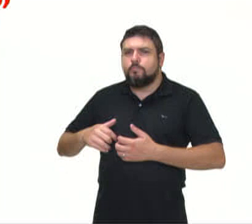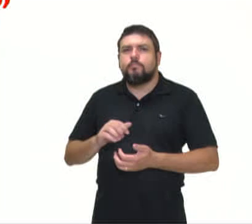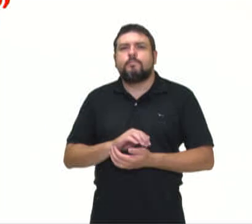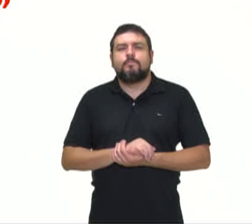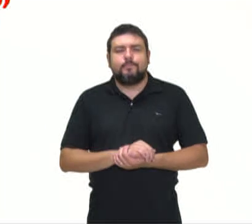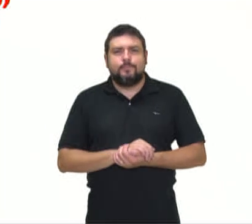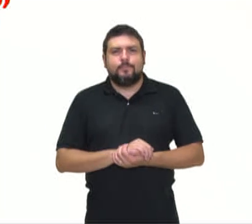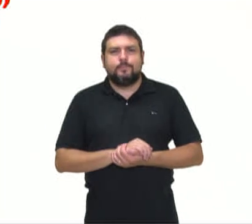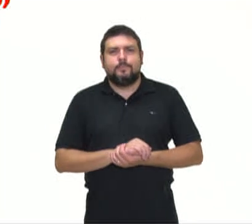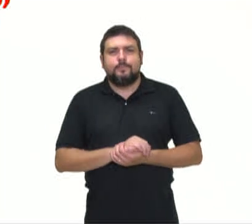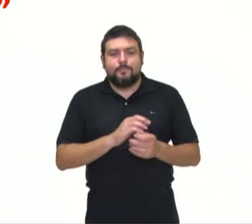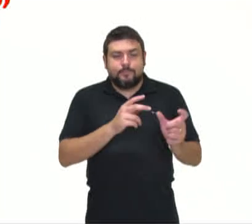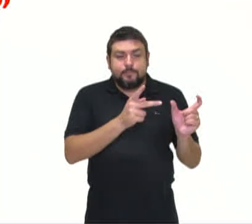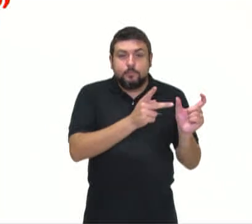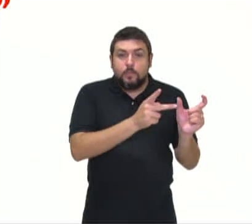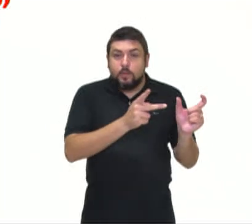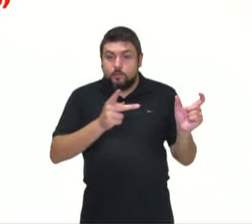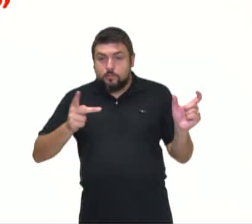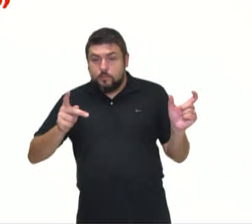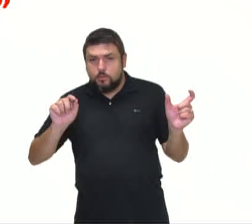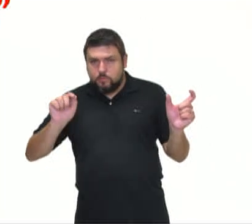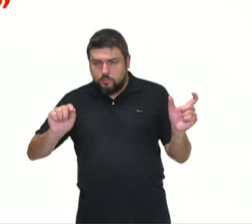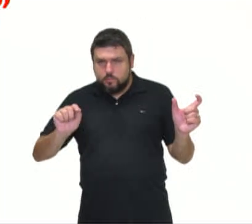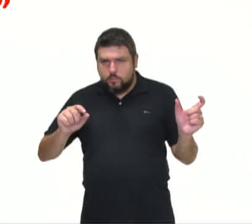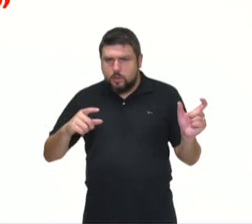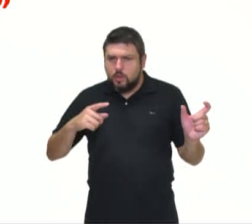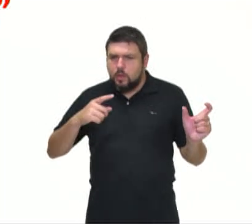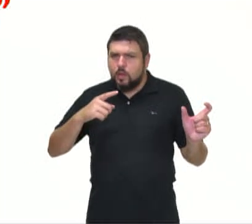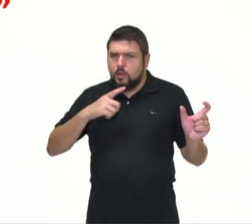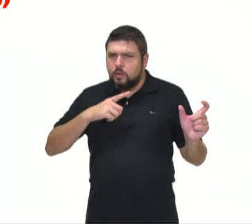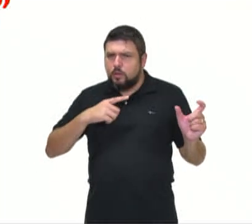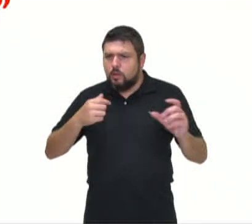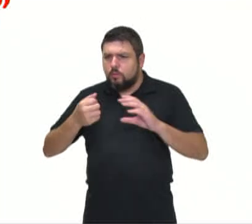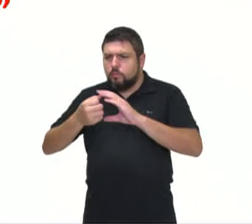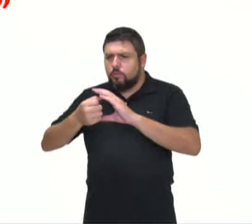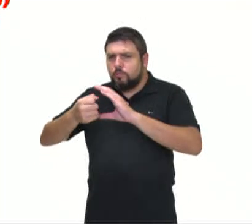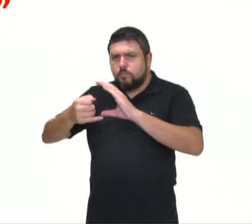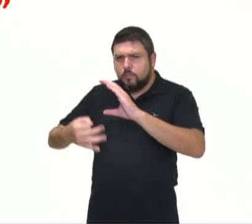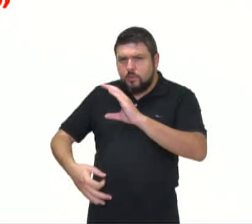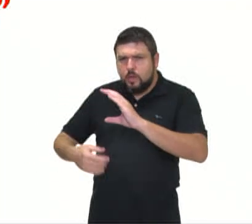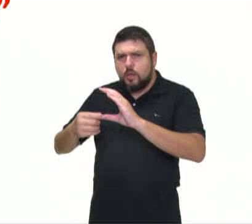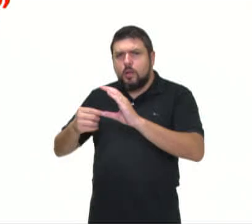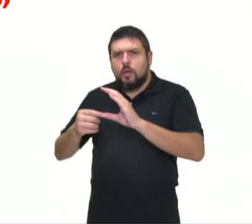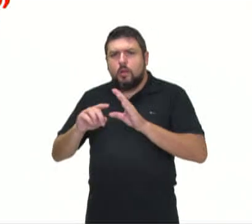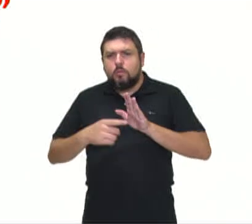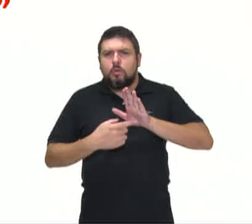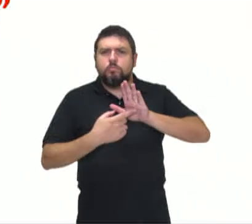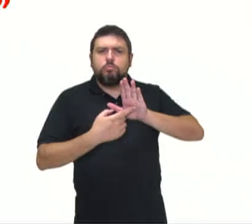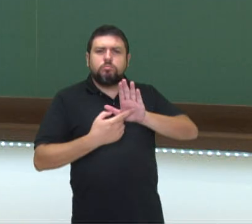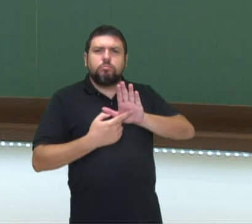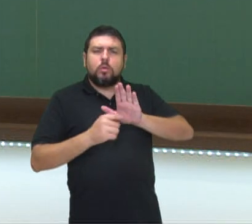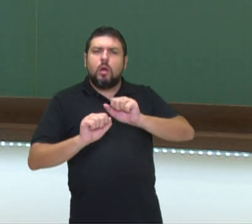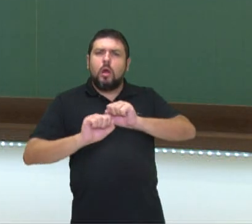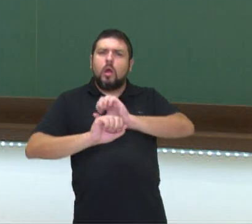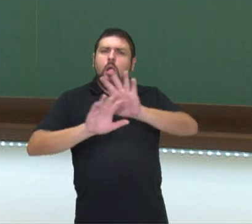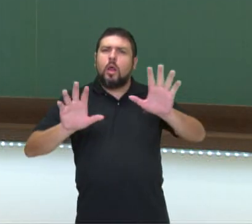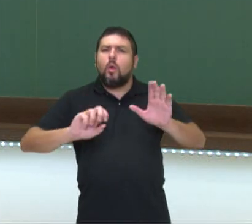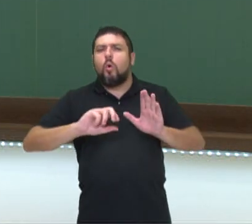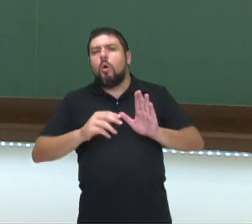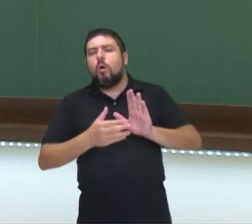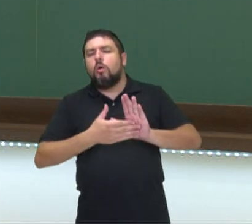Esses predicativos produzem uma caracterização objetiva ou subjetiva? Justifique. Então, a atribuição